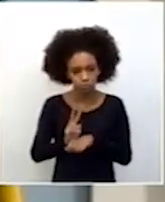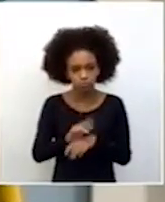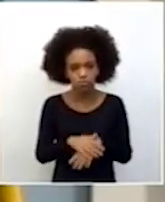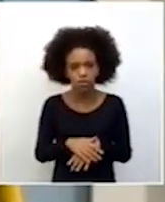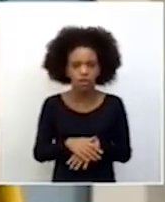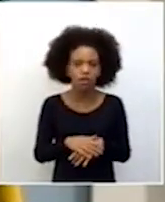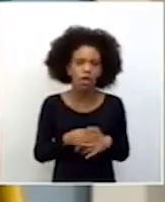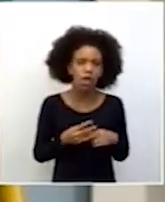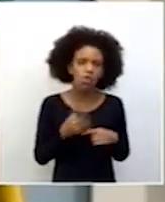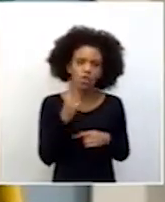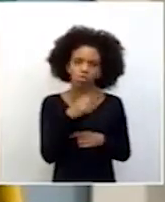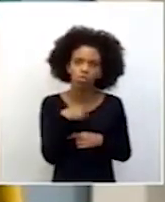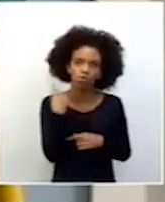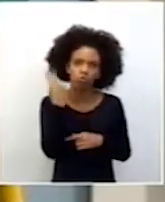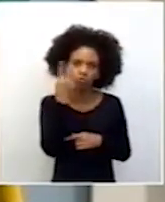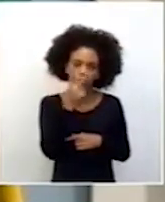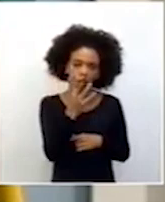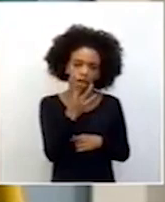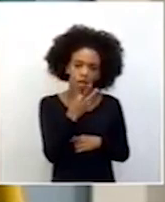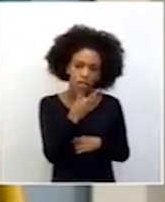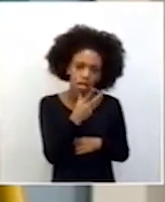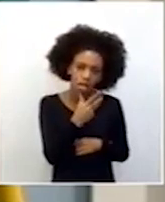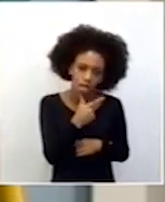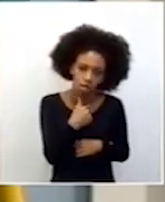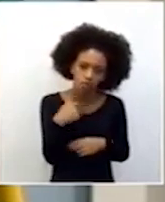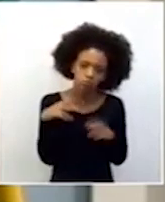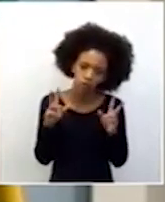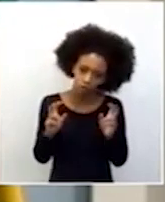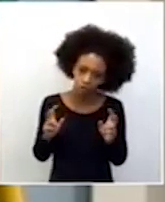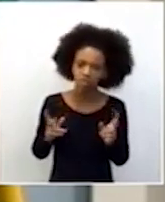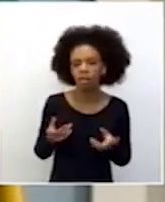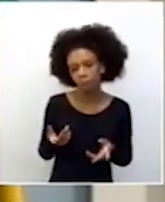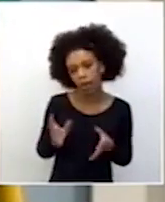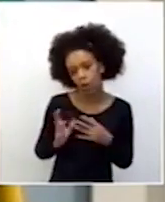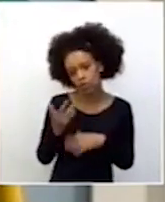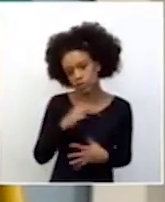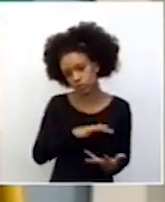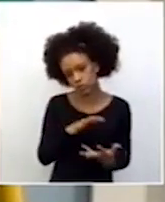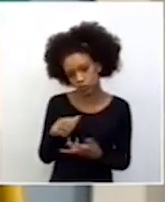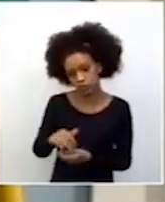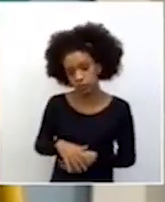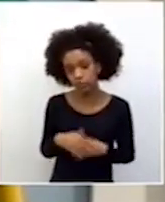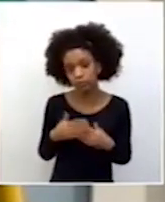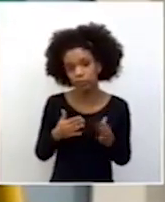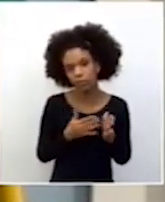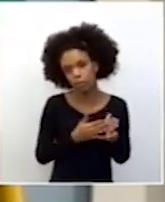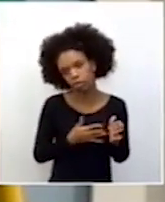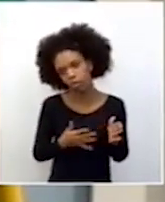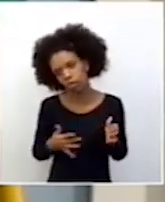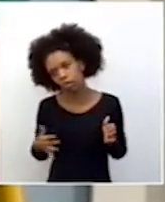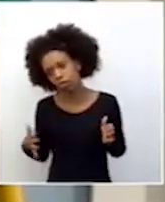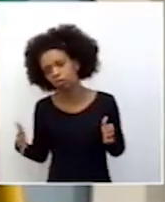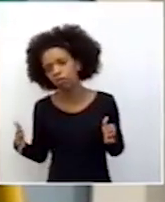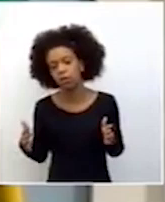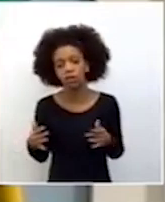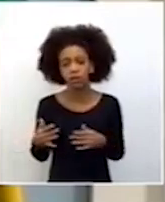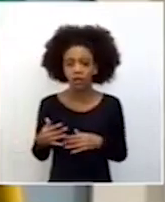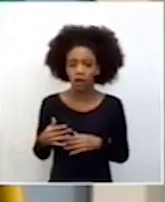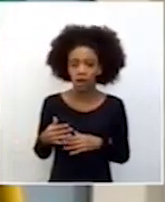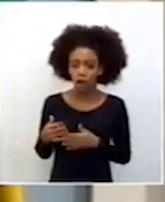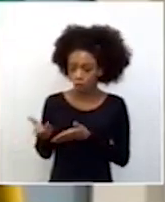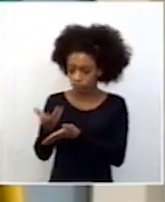horas explicando pra gente sobre um assunto que está passando na sociedade, eles levariam 2 horas explicando. O